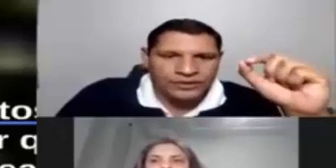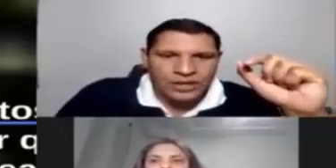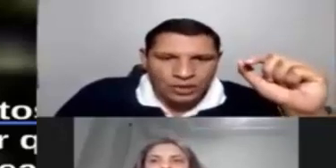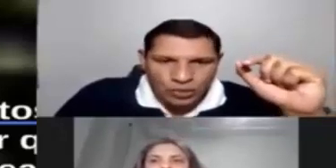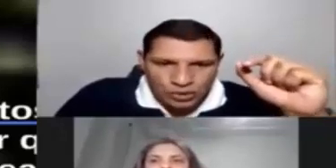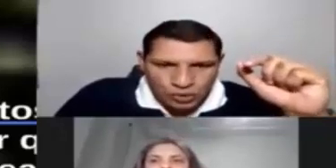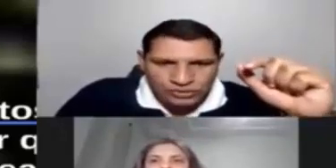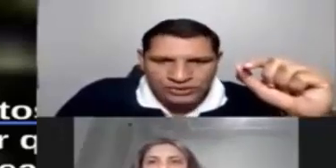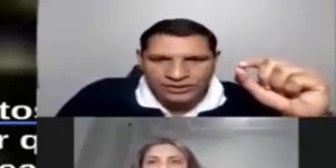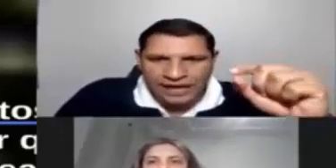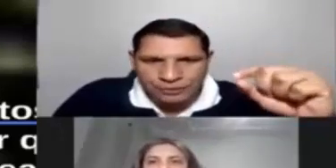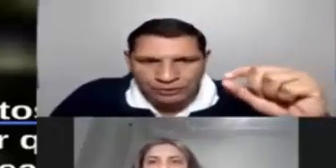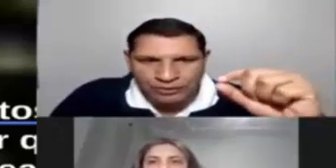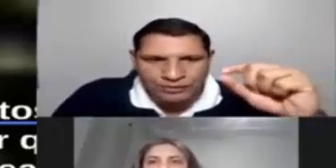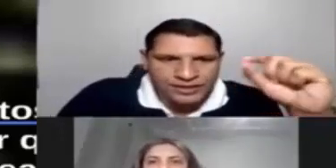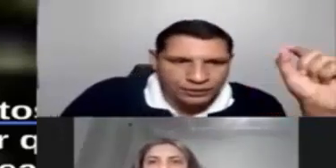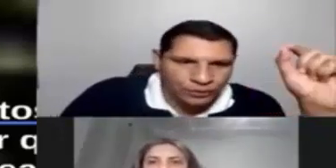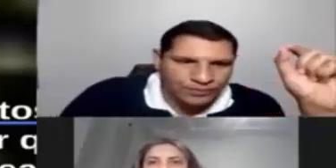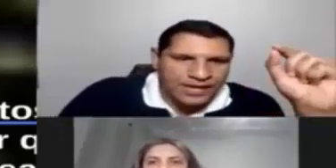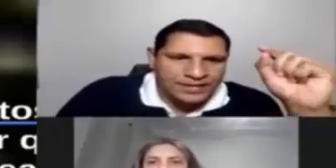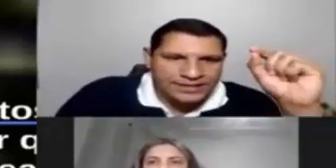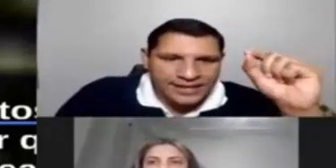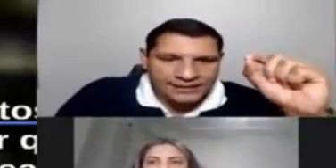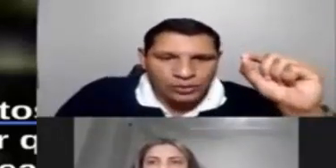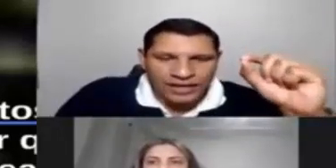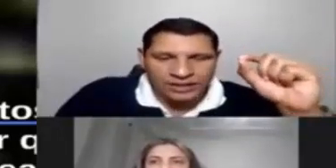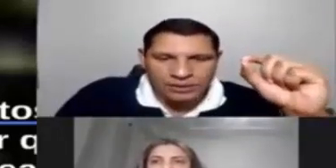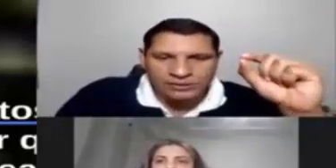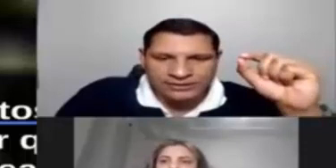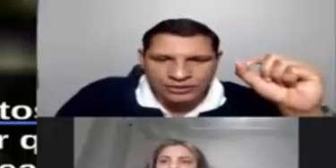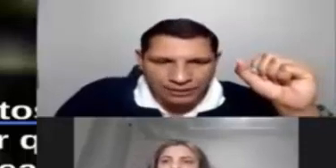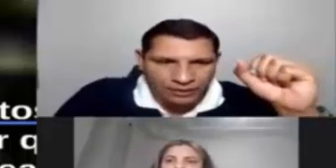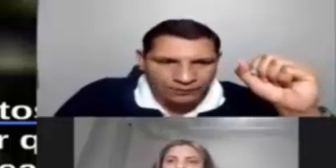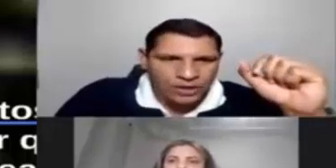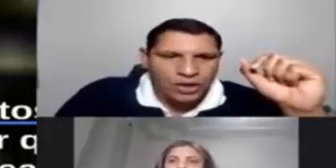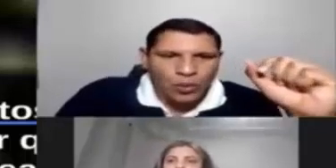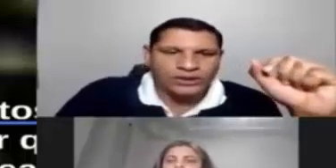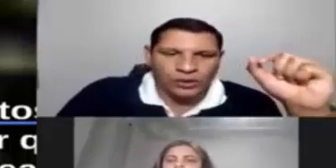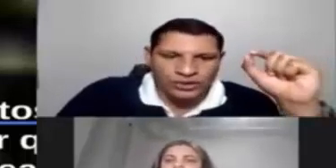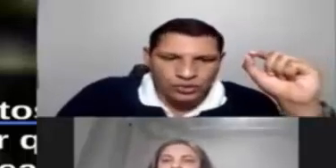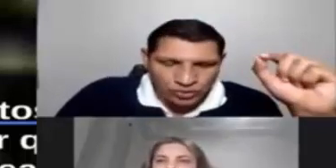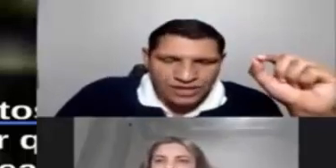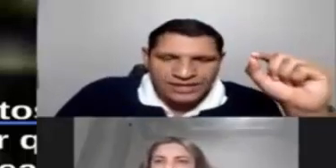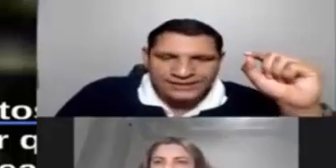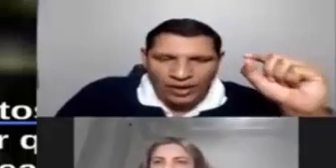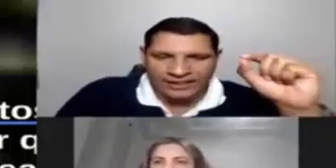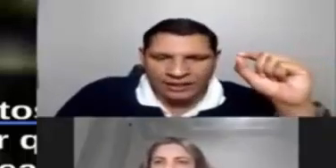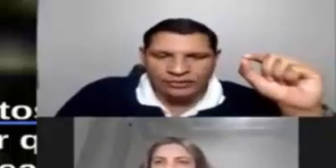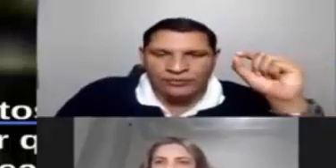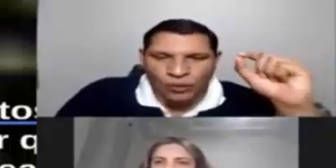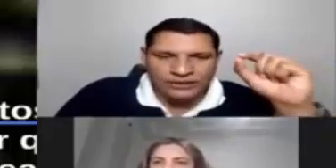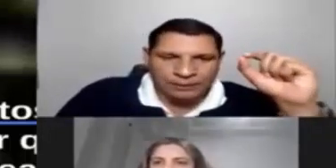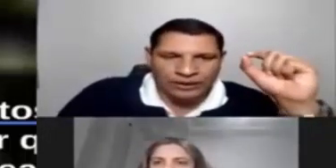lugar os justos são guiados para o lado direito e esse lugar chamamos seio de Abraão quanto aos injustos são